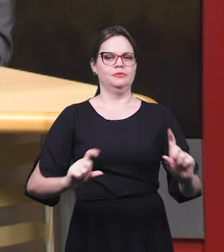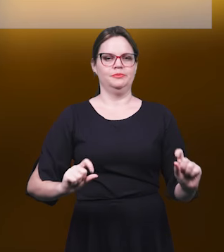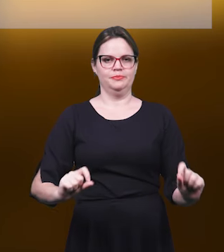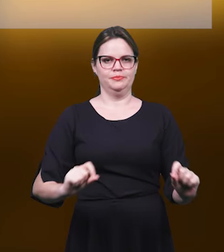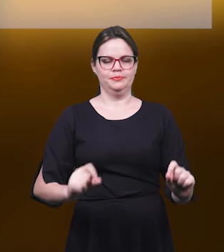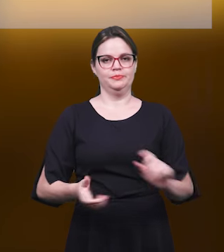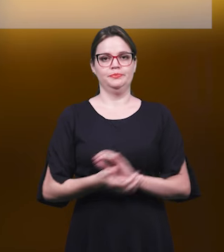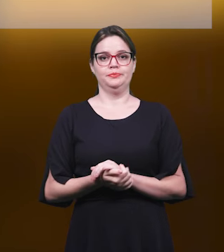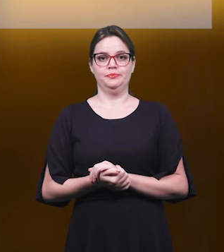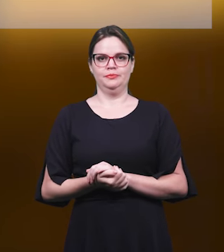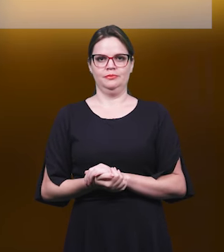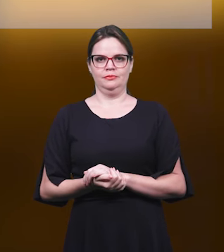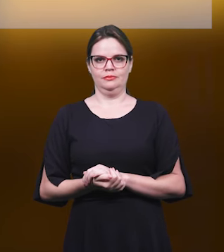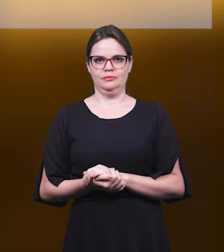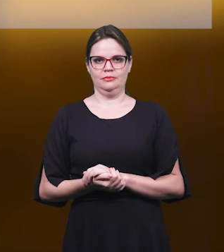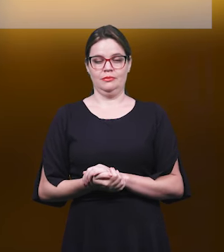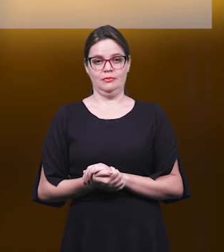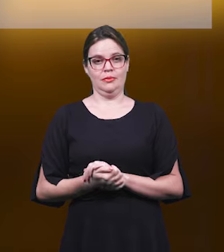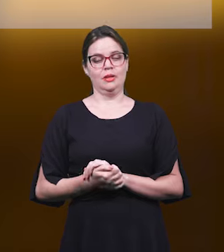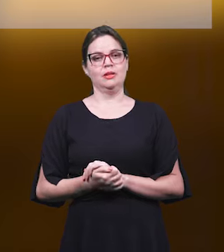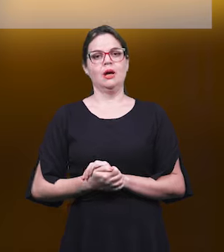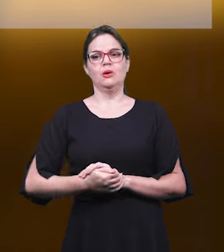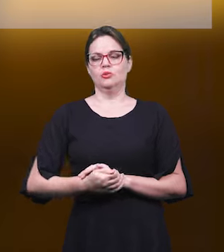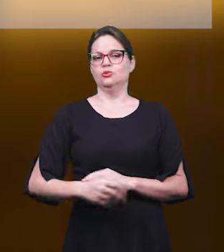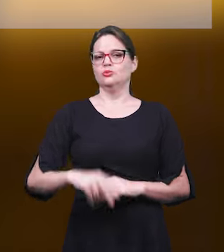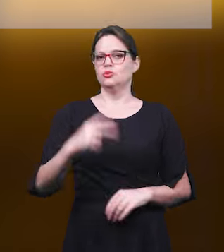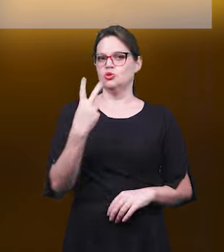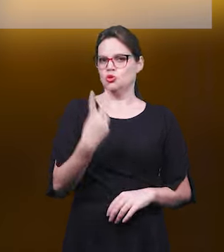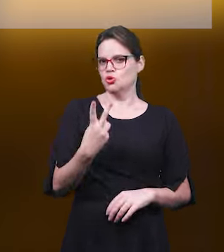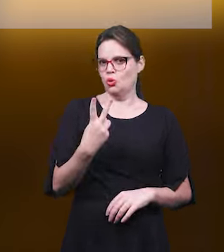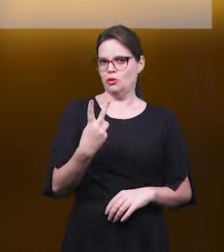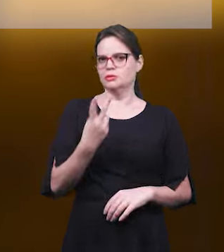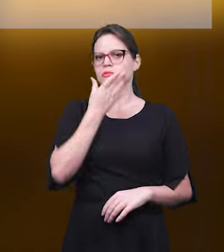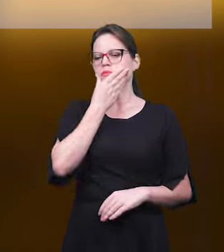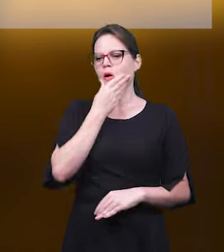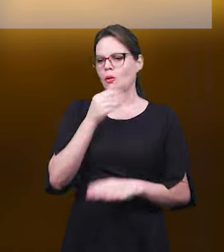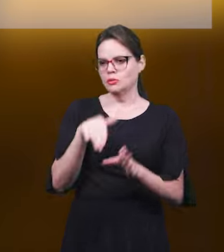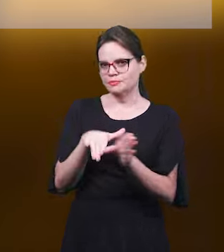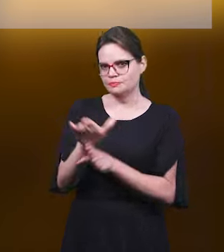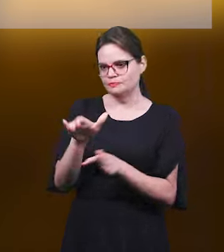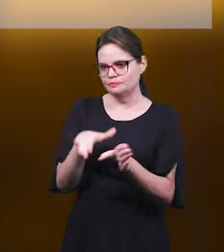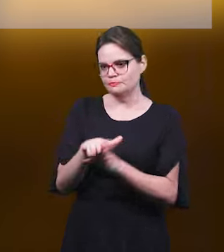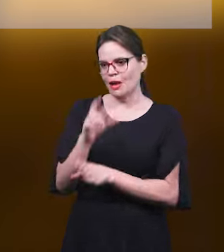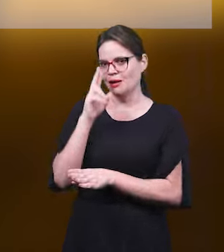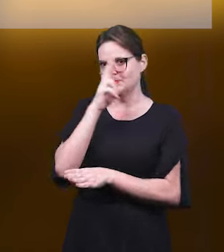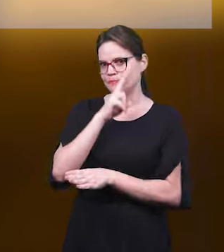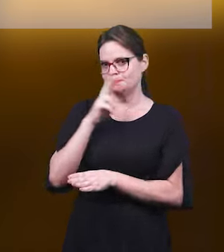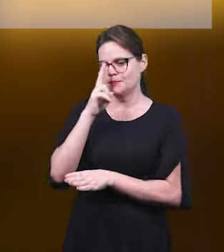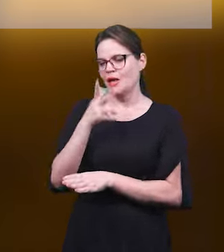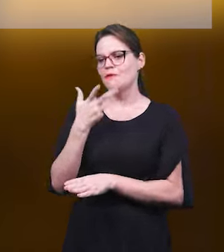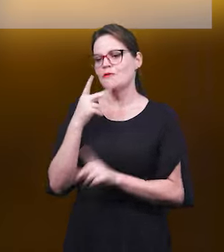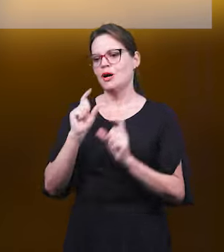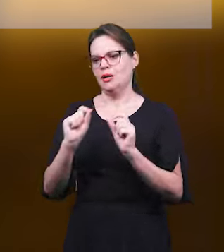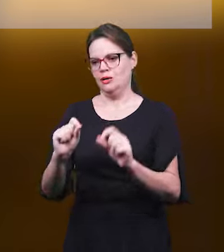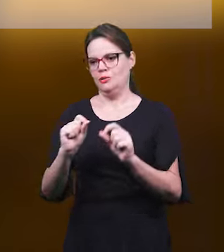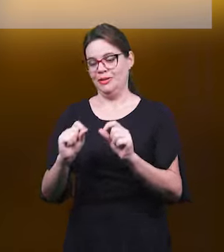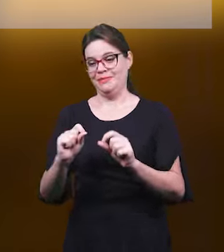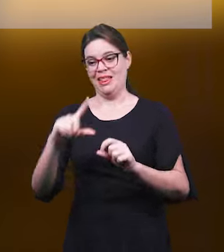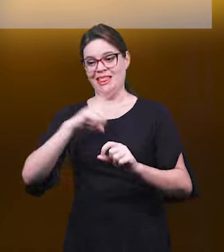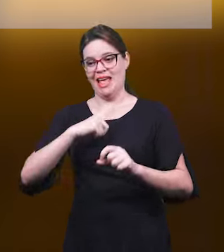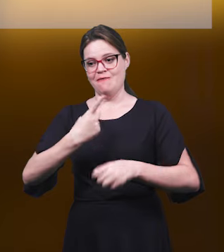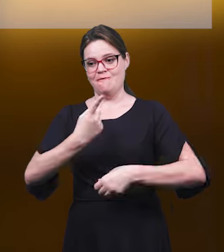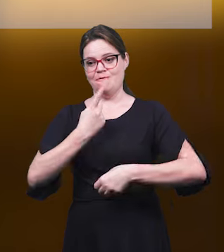assim: Se vindo nós à terra, não atares este cordão de fio